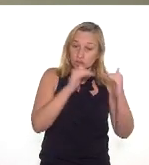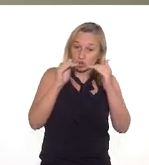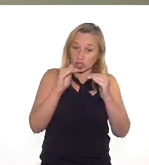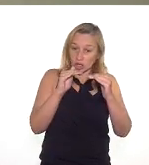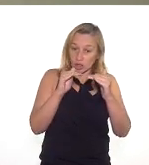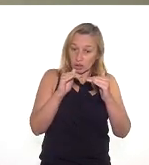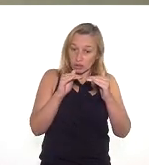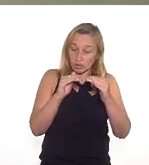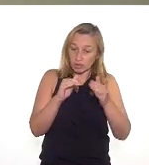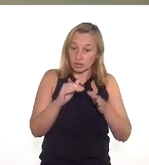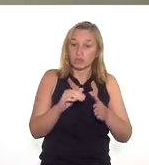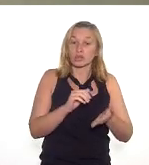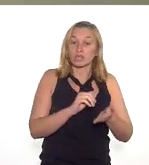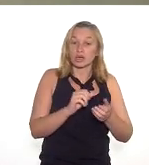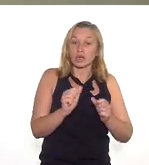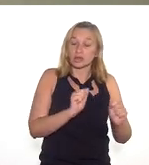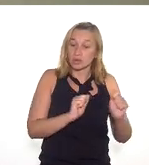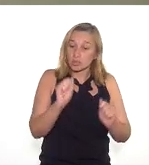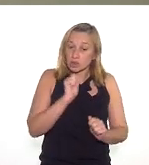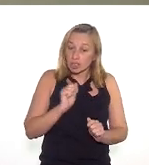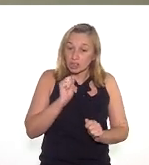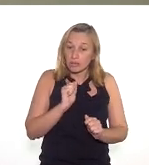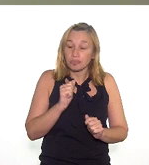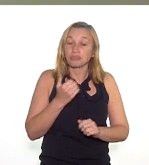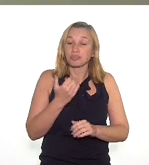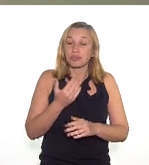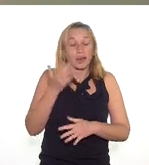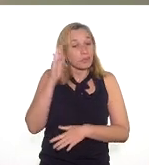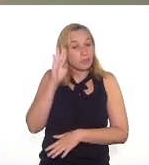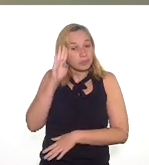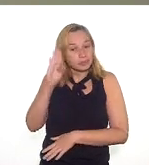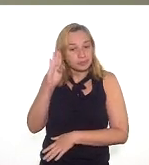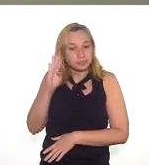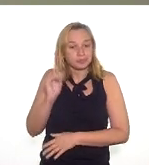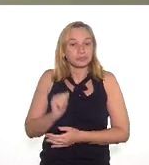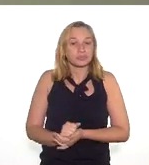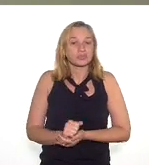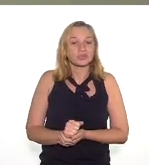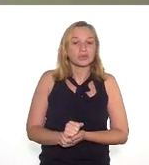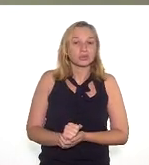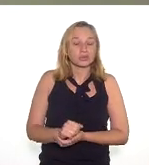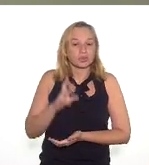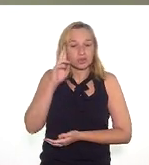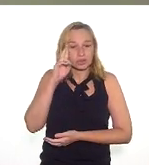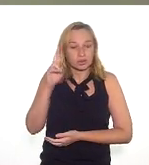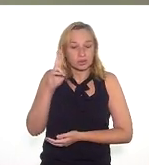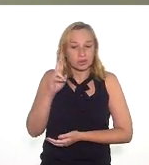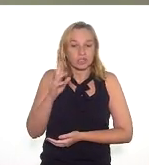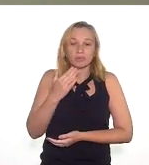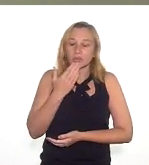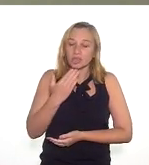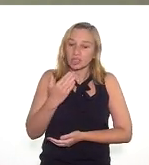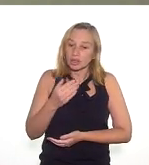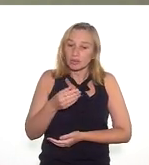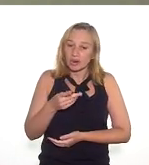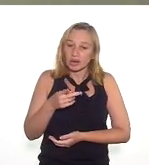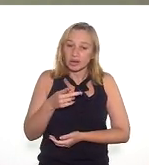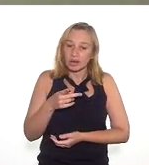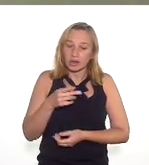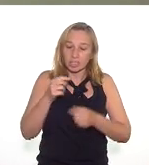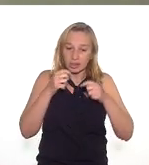o assessor da diretoria, principalmente lá o superintendente, aproximar mais